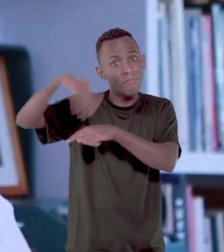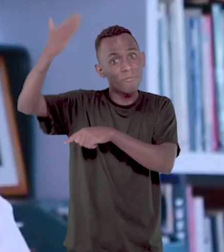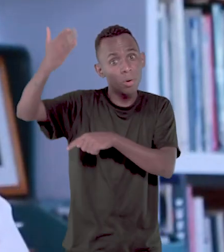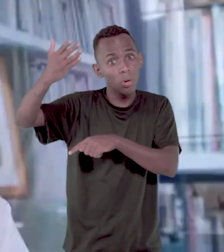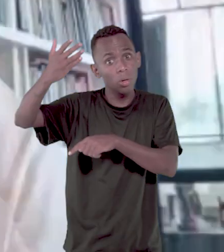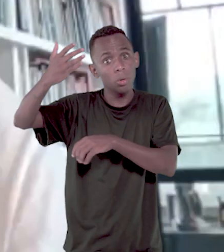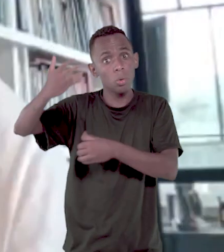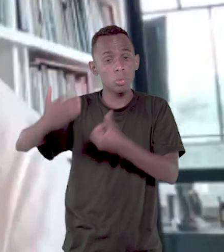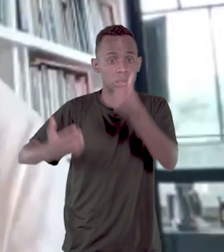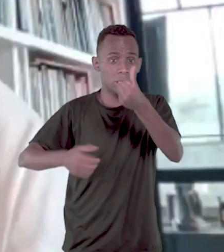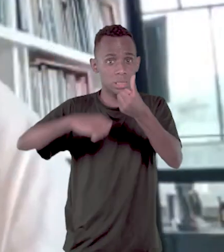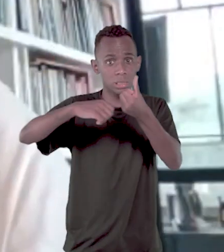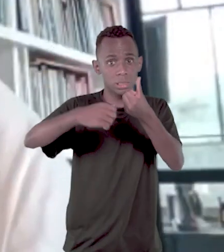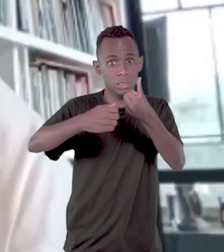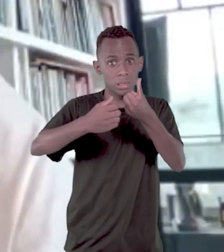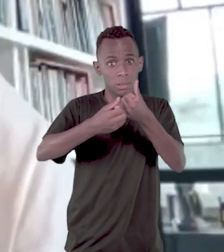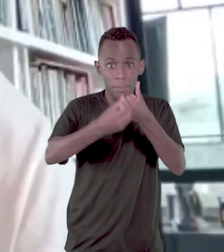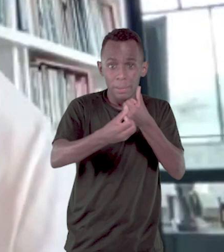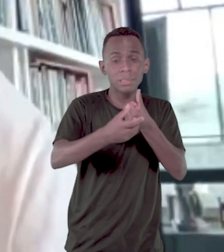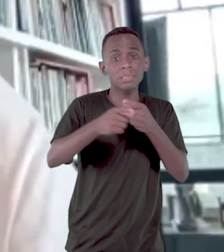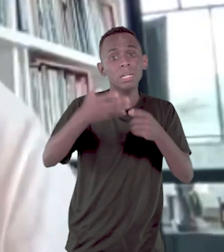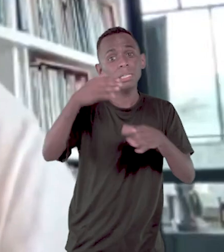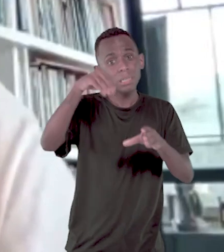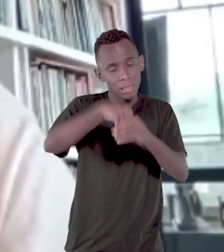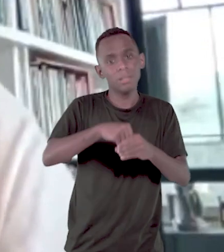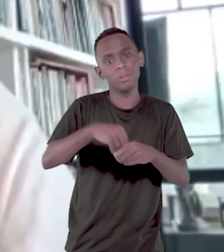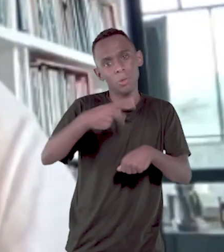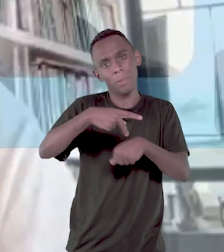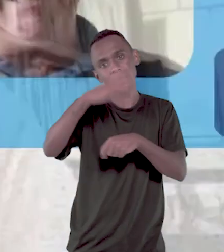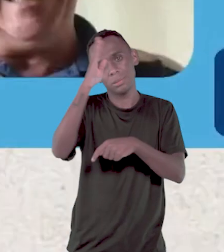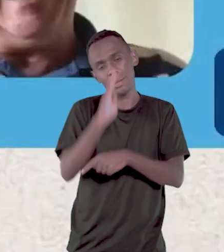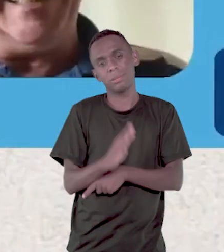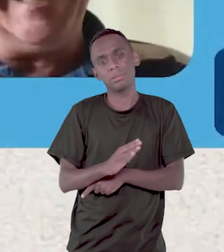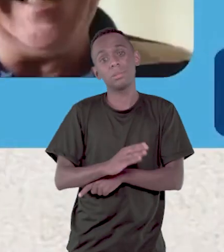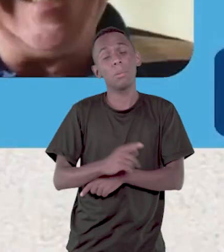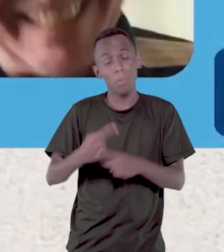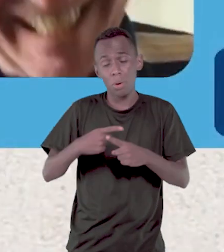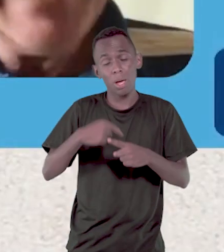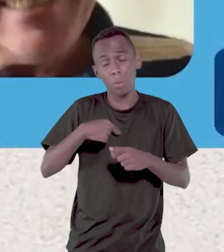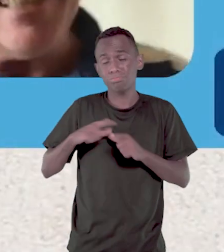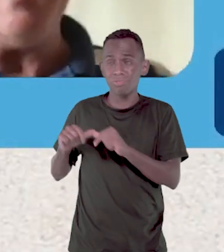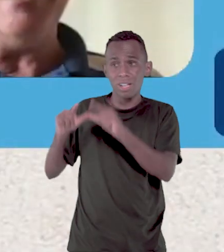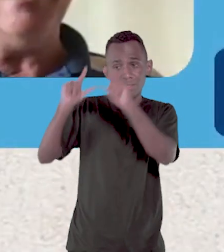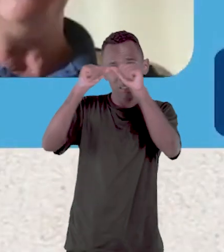6 meses no Brasil, mas no Brasil, não em São Paulo. Viajando.